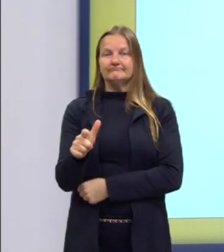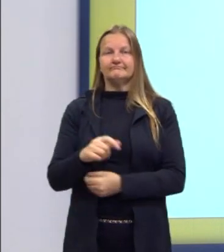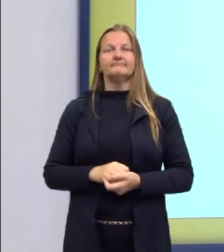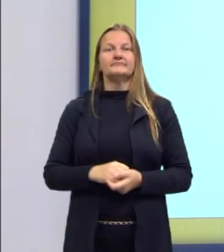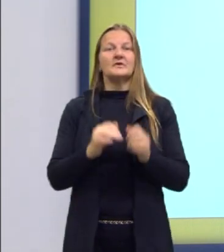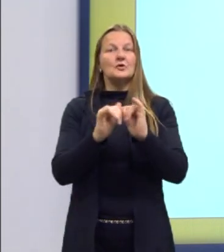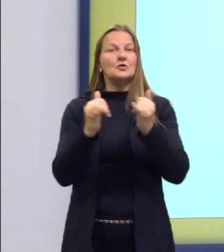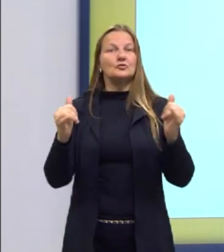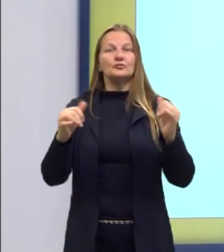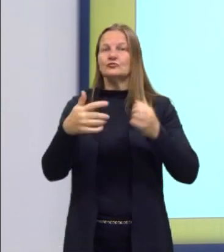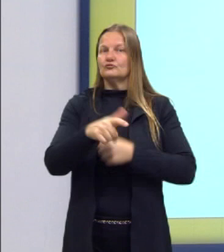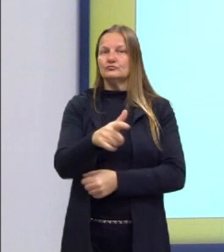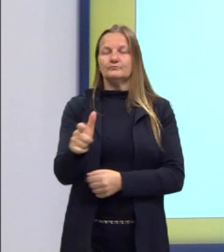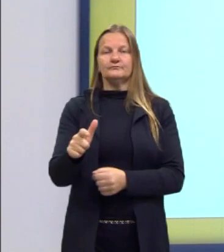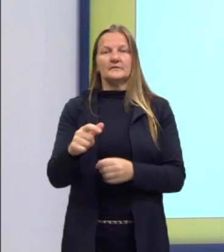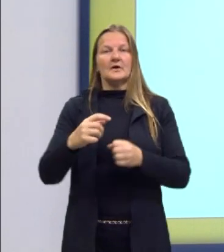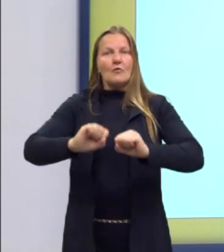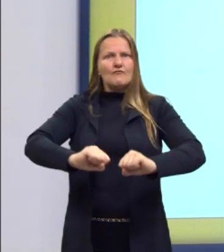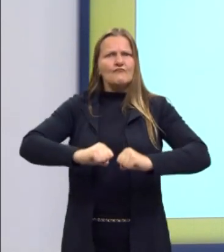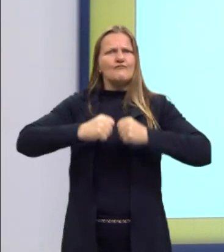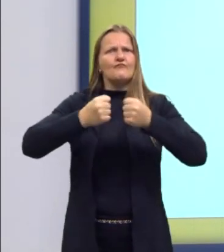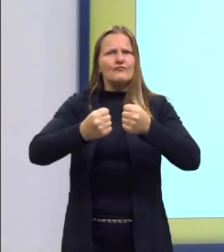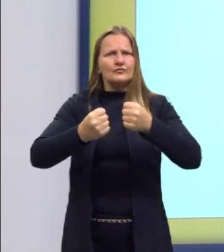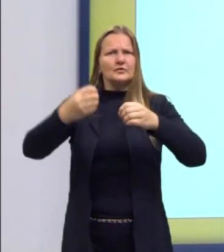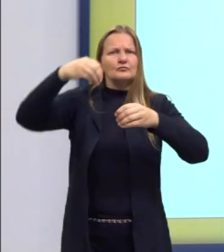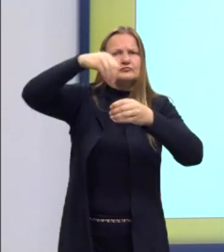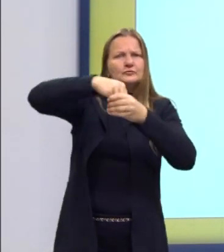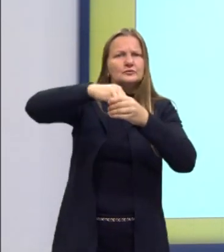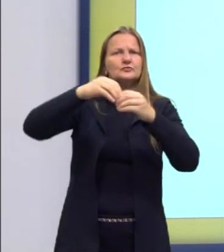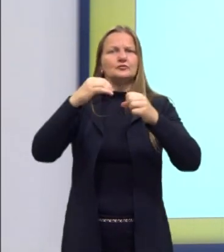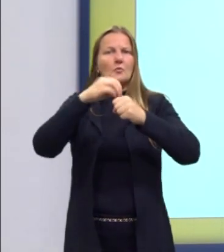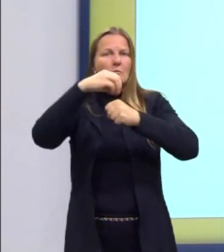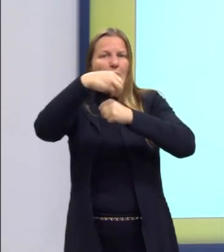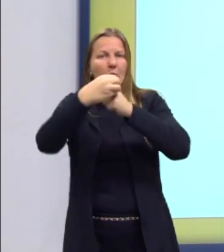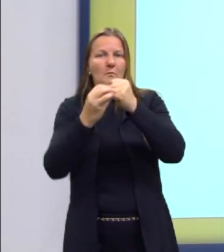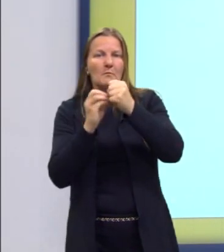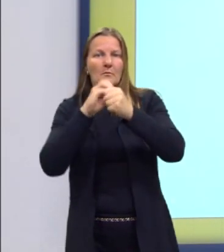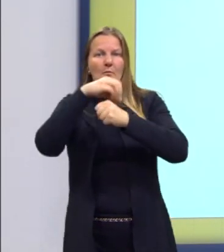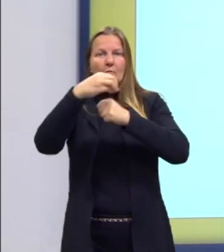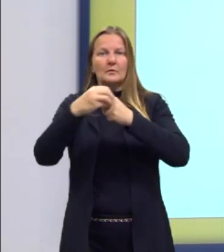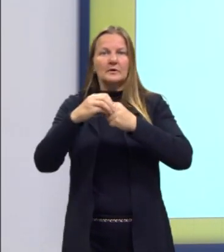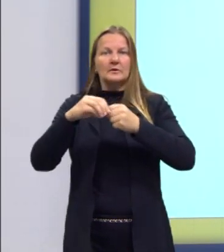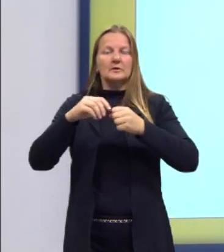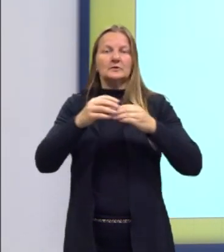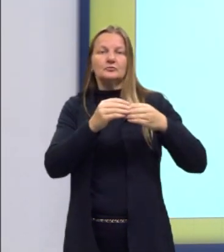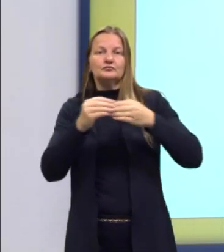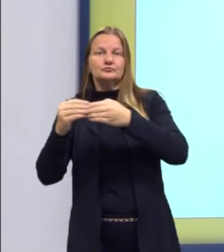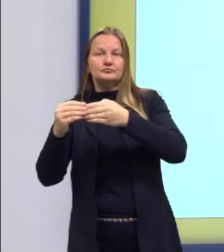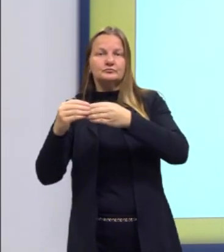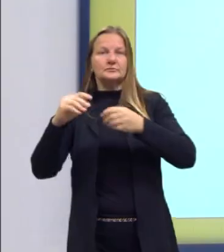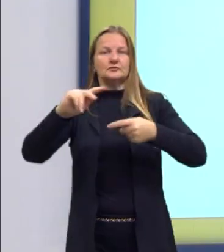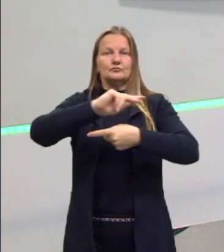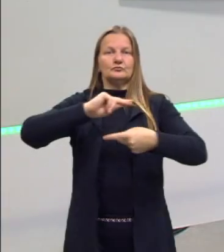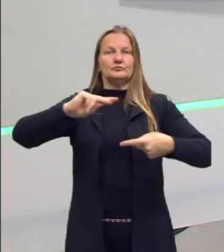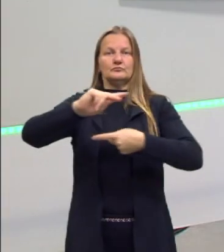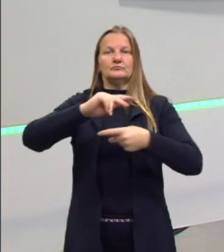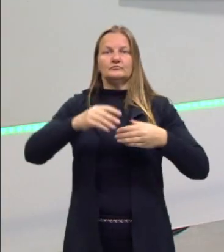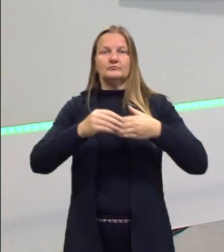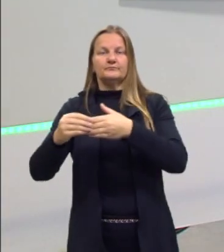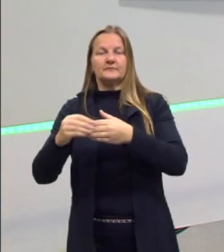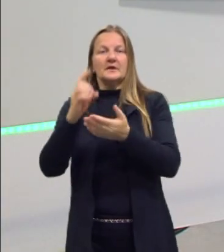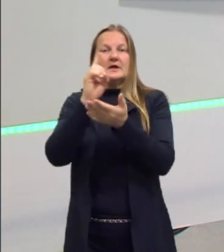as forças intermoleculares que ocorrem entre as ligações são do tipo de Polo induzido e eles têm uma densidade